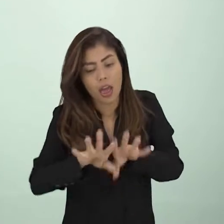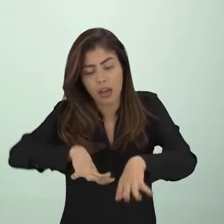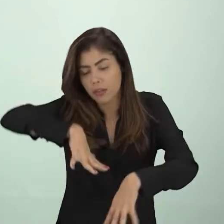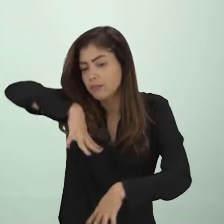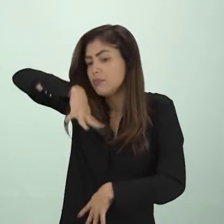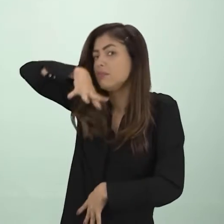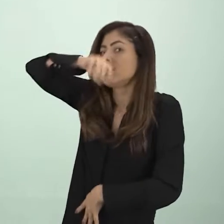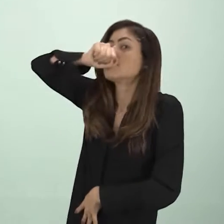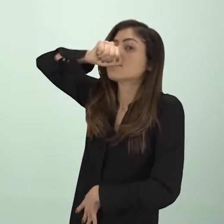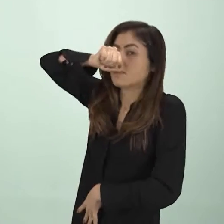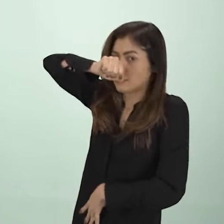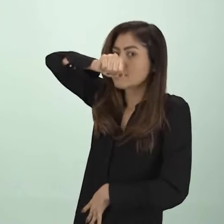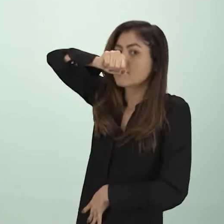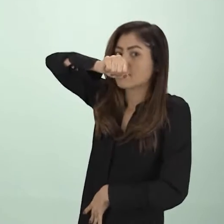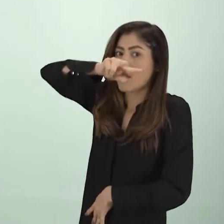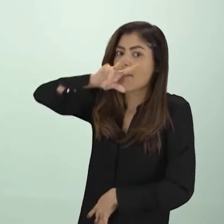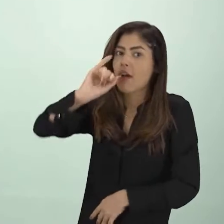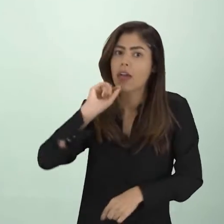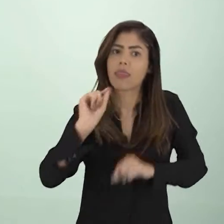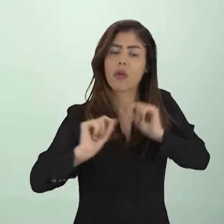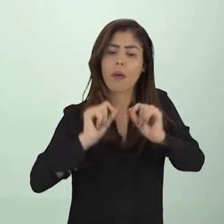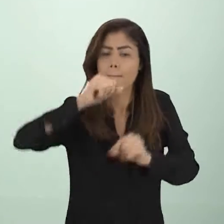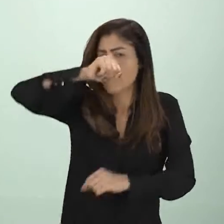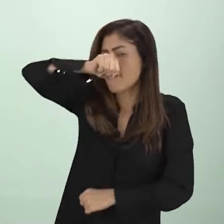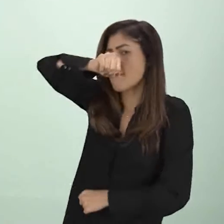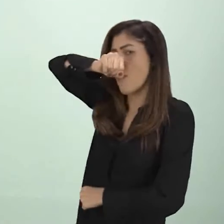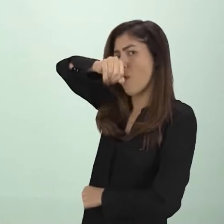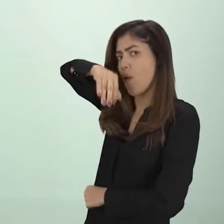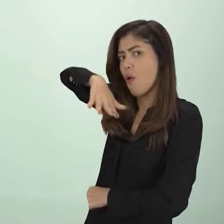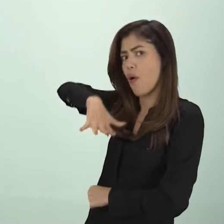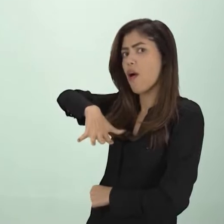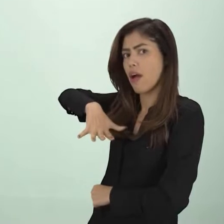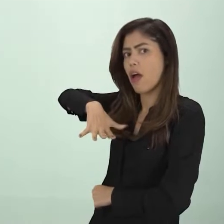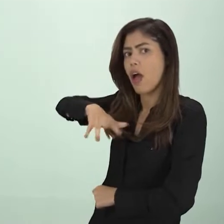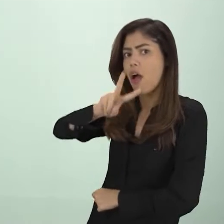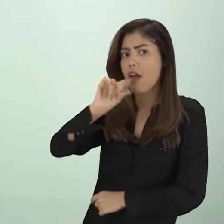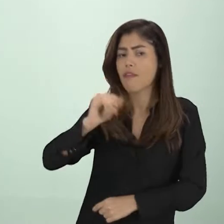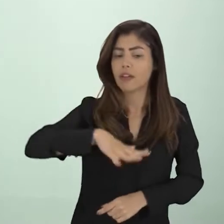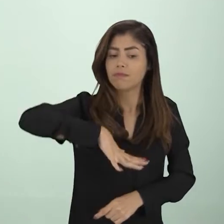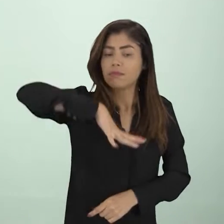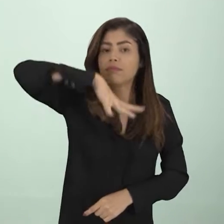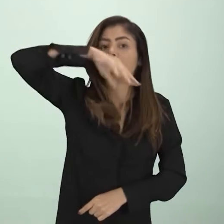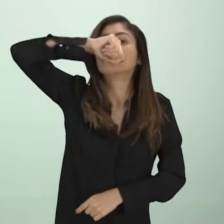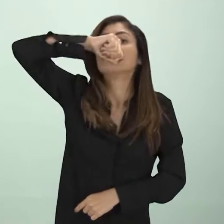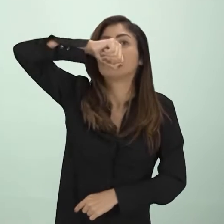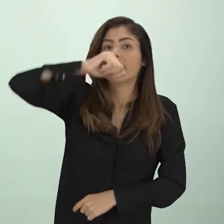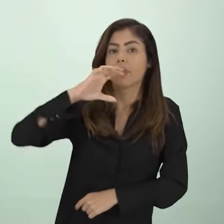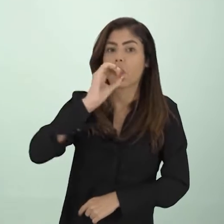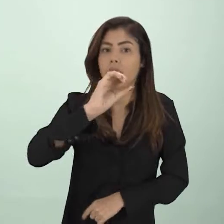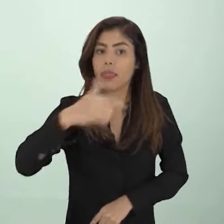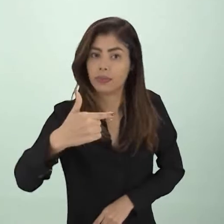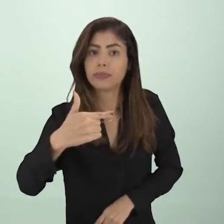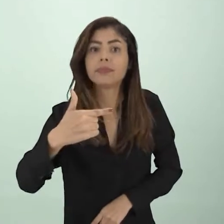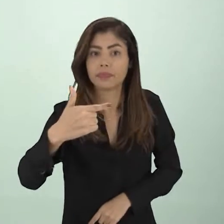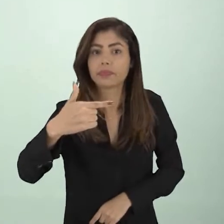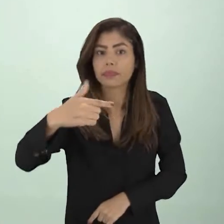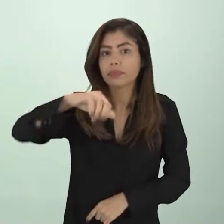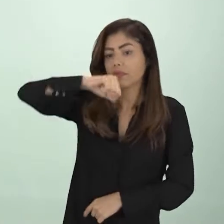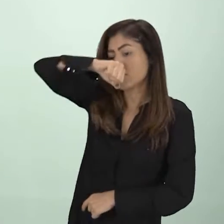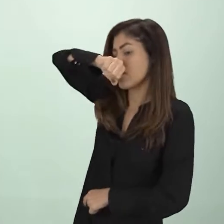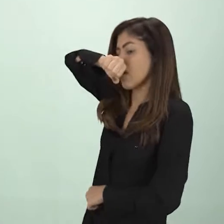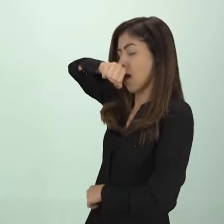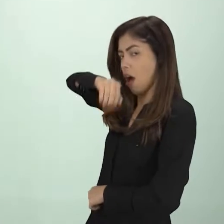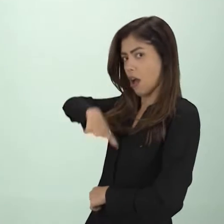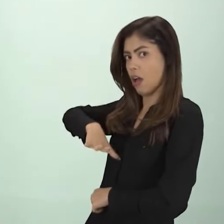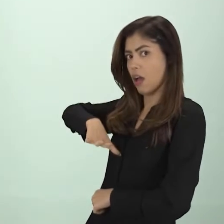vai acontecer? O que é que nós colocamos para fora? Então, o que fica, o gás que é importante para nós é o oxigênio, e o que é que colocamos